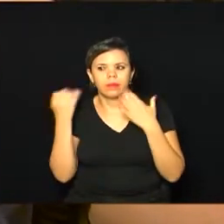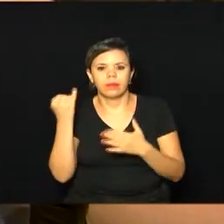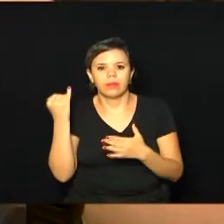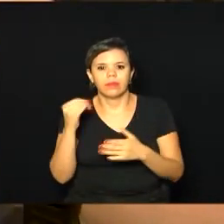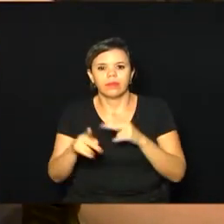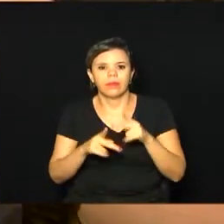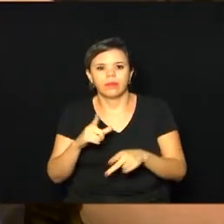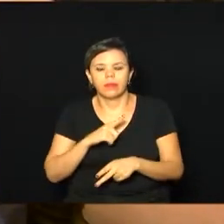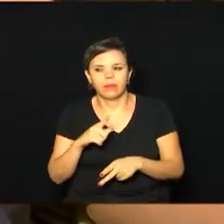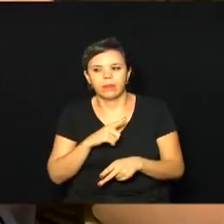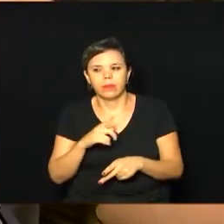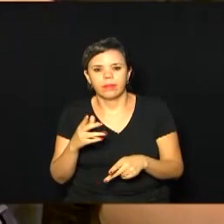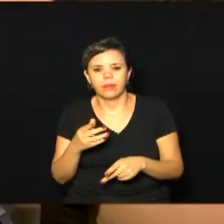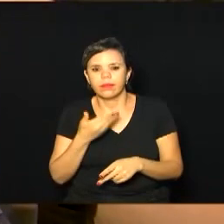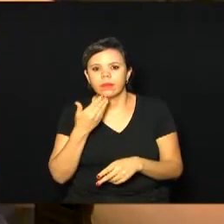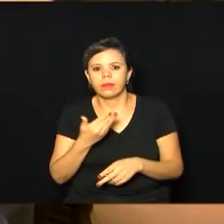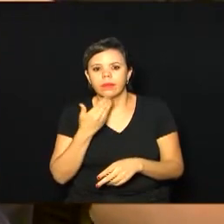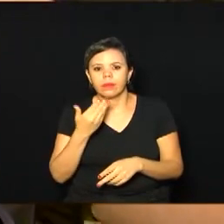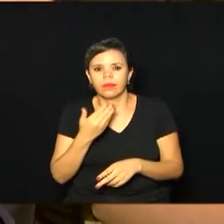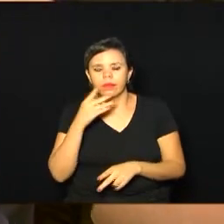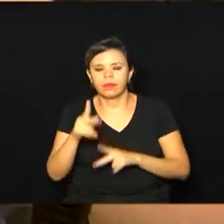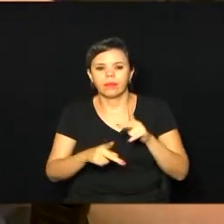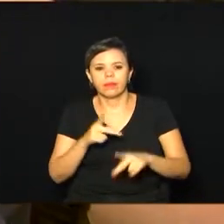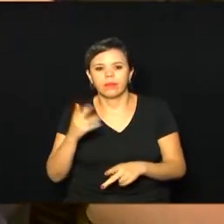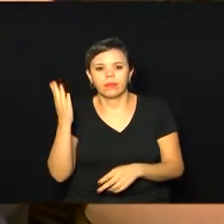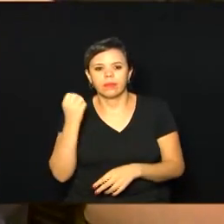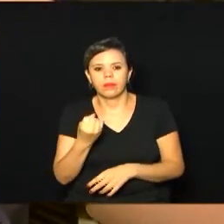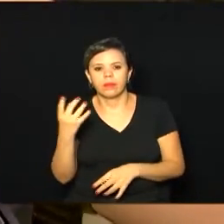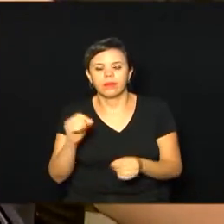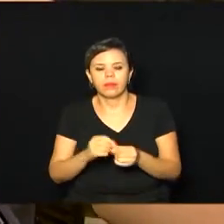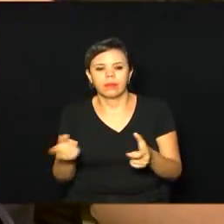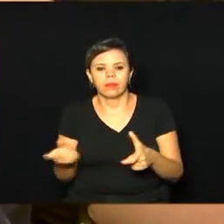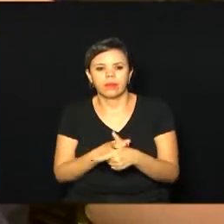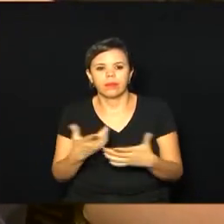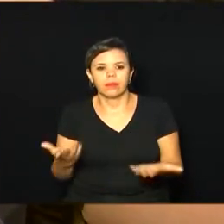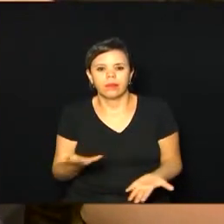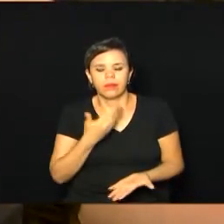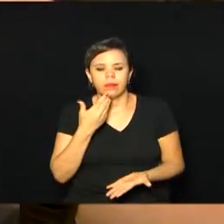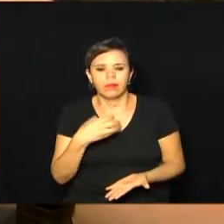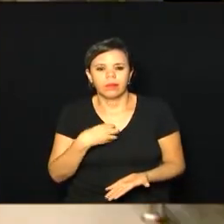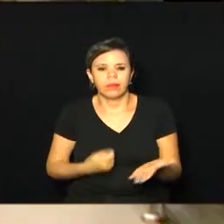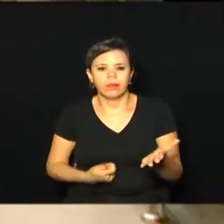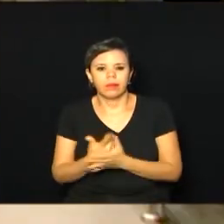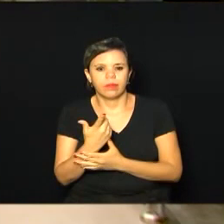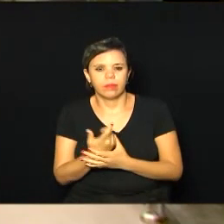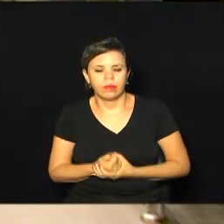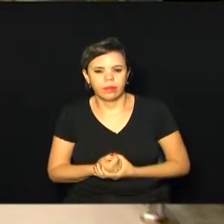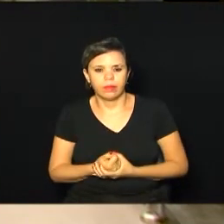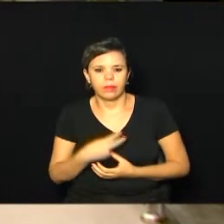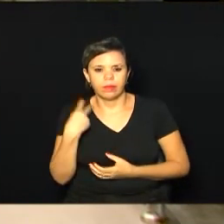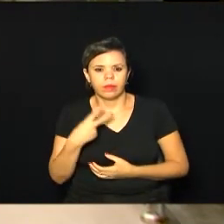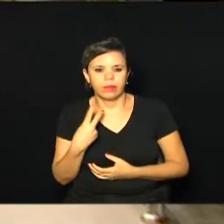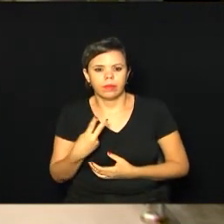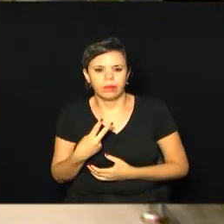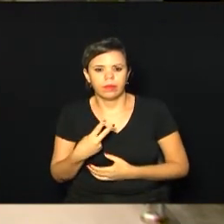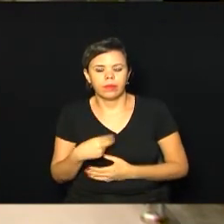para que a gente tenha essa facilidade para o cidadão saber o quanto que ele está devendo e facilitar a forma de pagamento. Segundo o vereador,